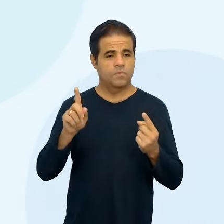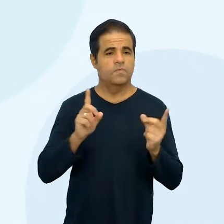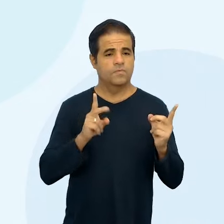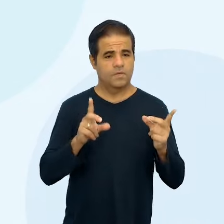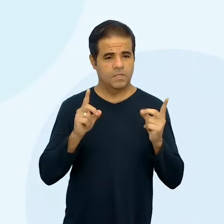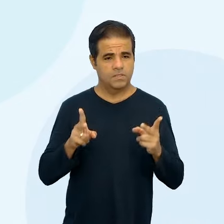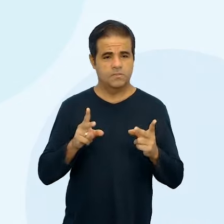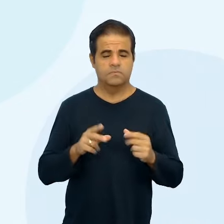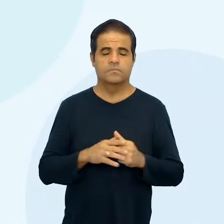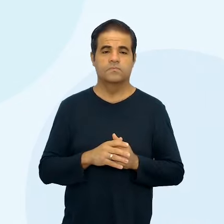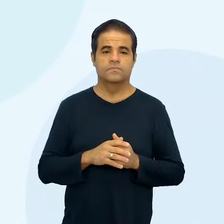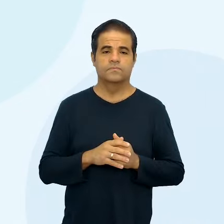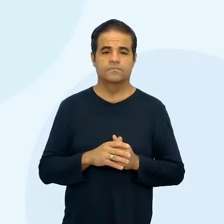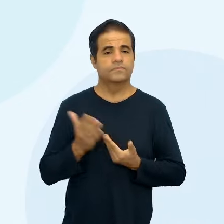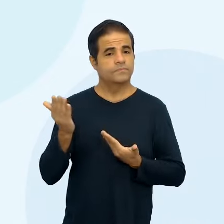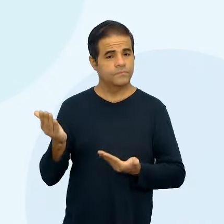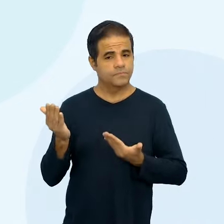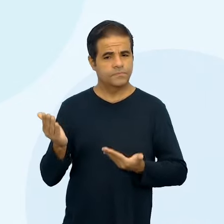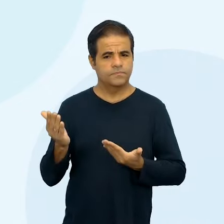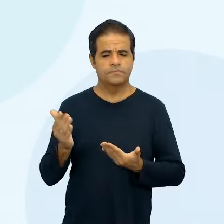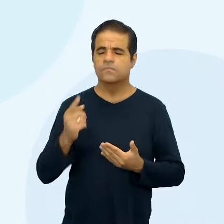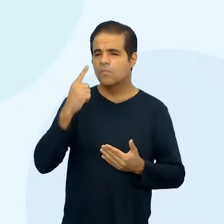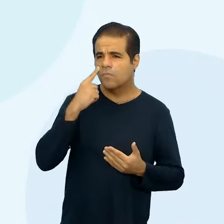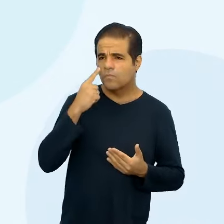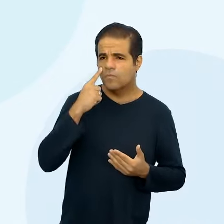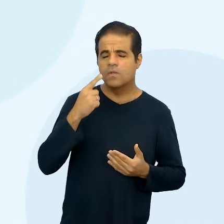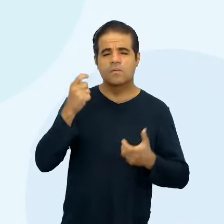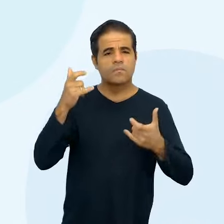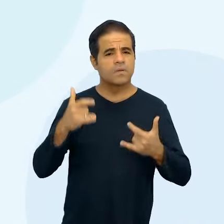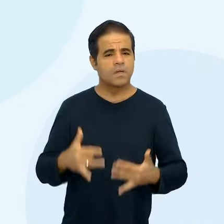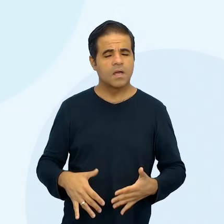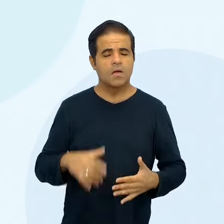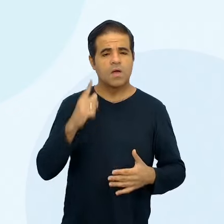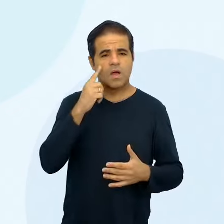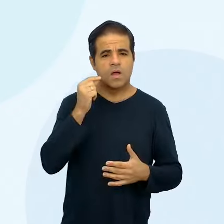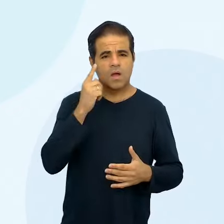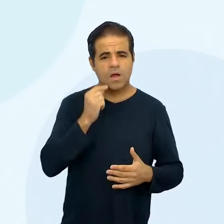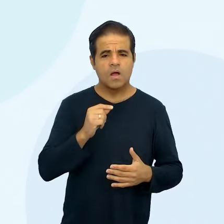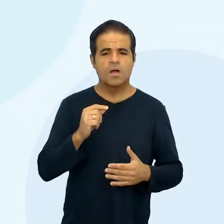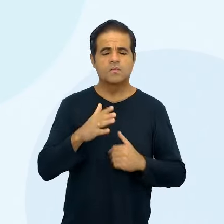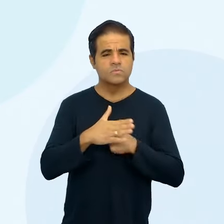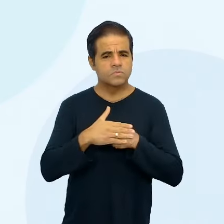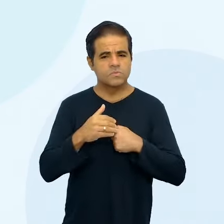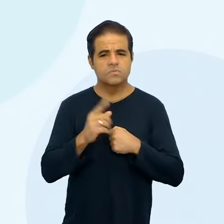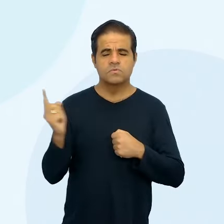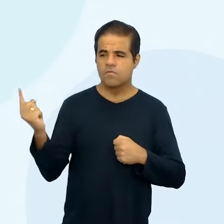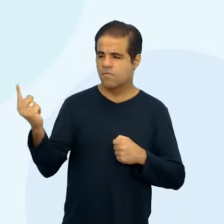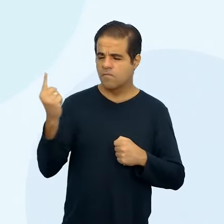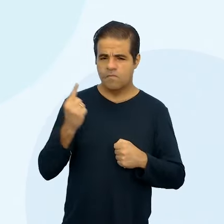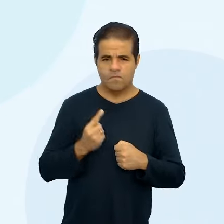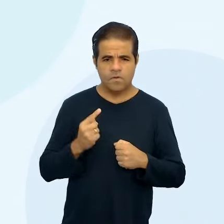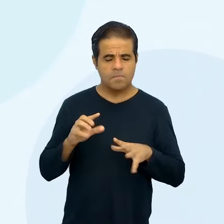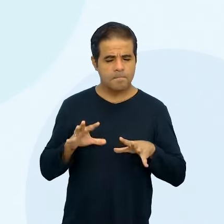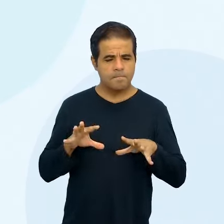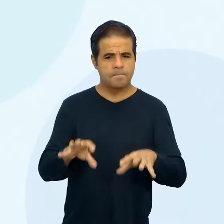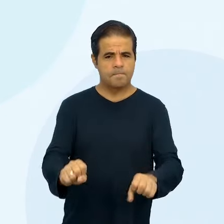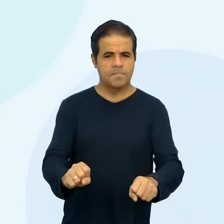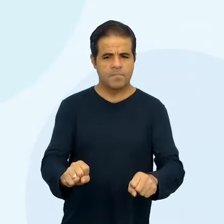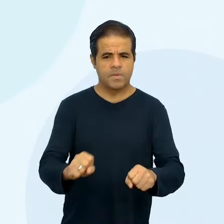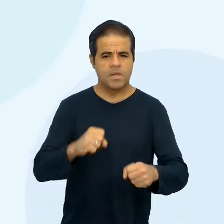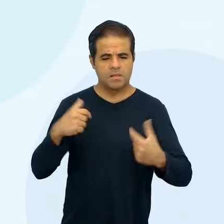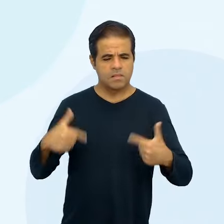vendido, rapaz, ouvi falar que os gatos, né, os aliciadores vêm pegar,